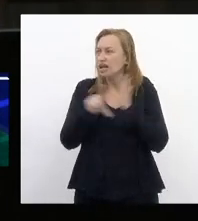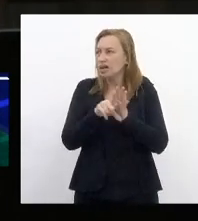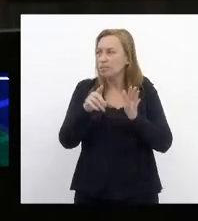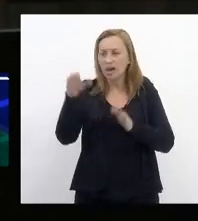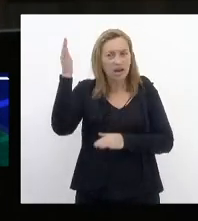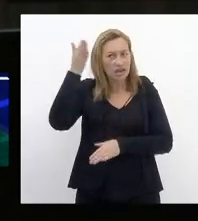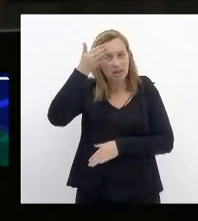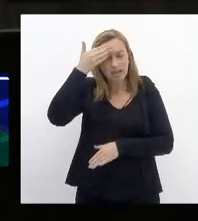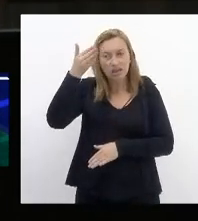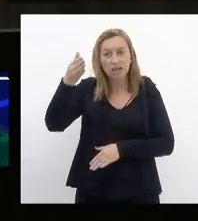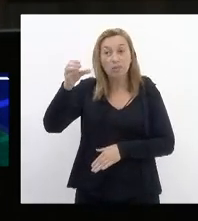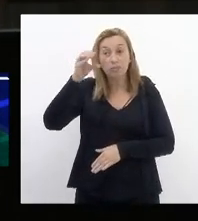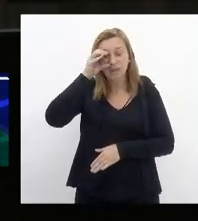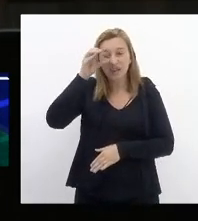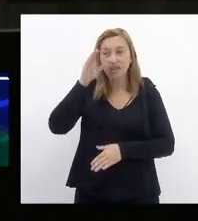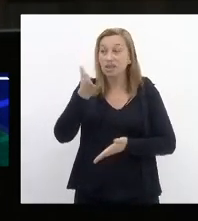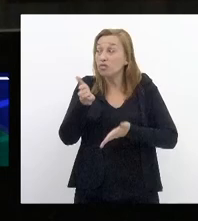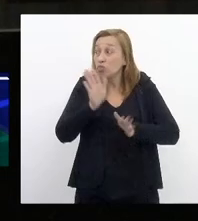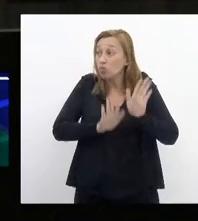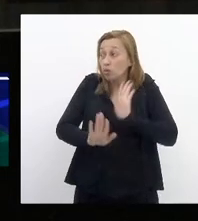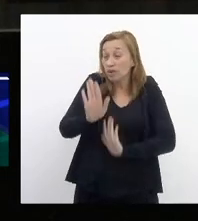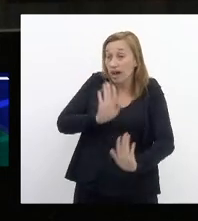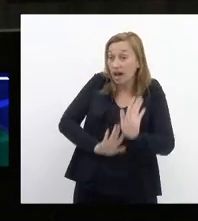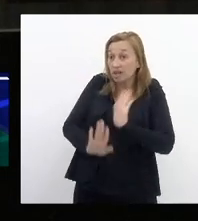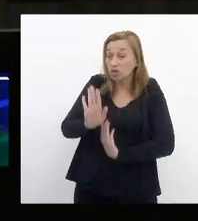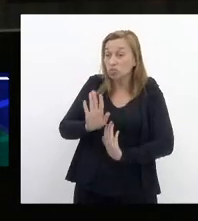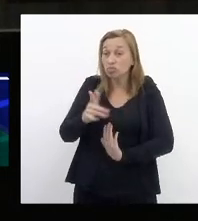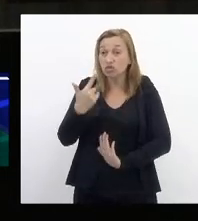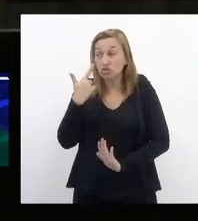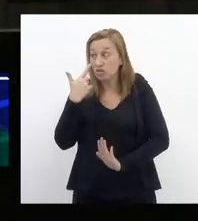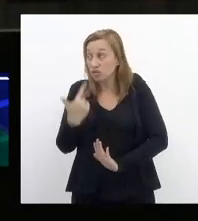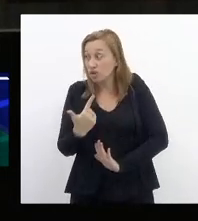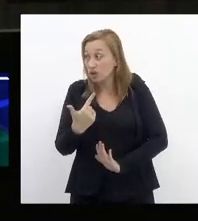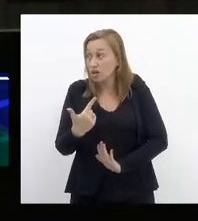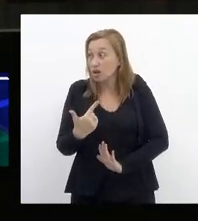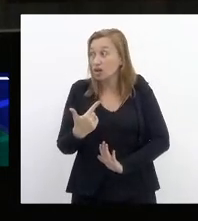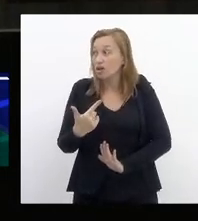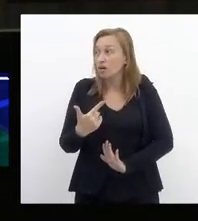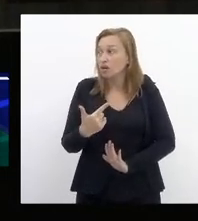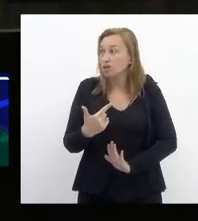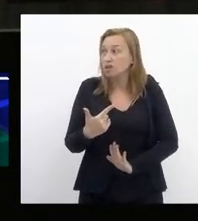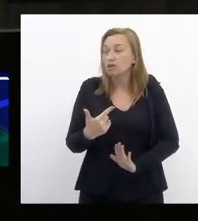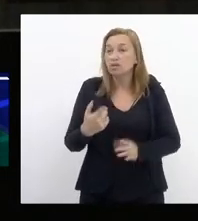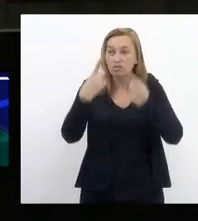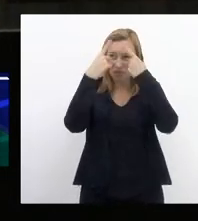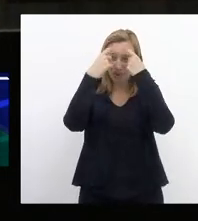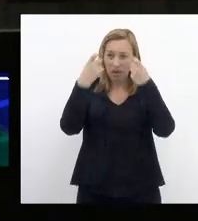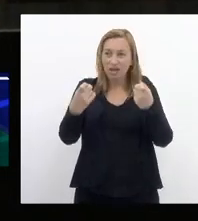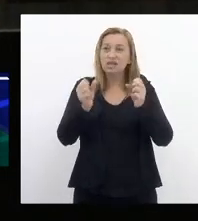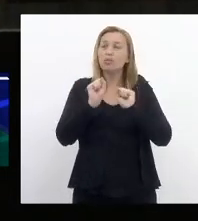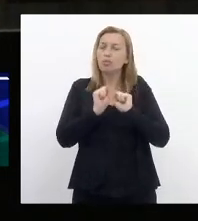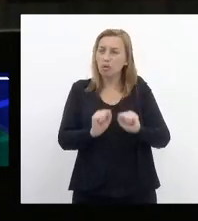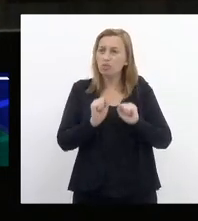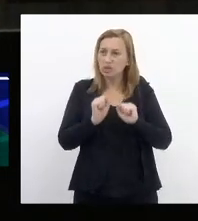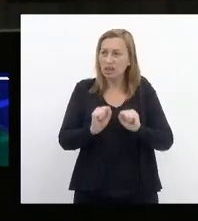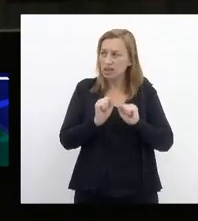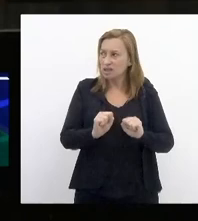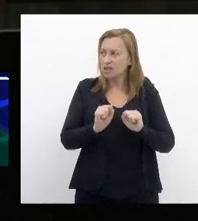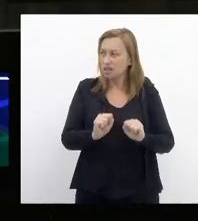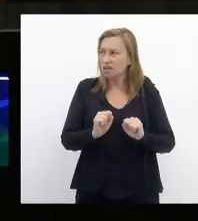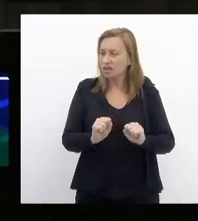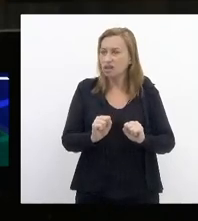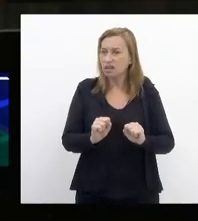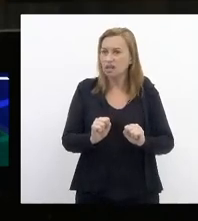Penha teve esse cuidado de prever que os autores de violência pudessem, em algum